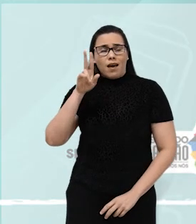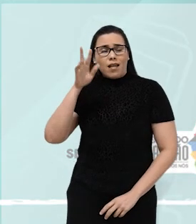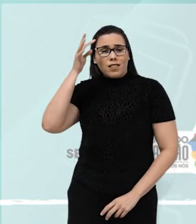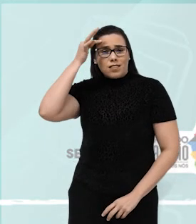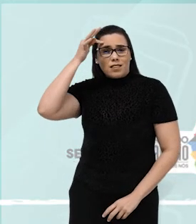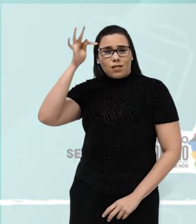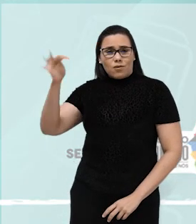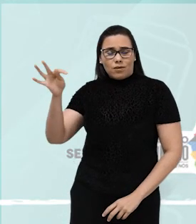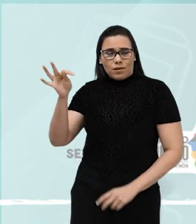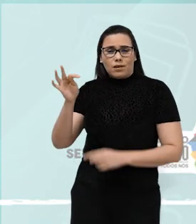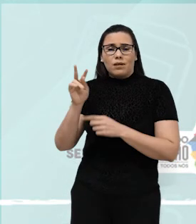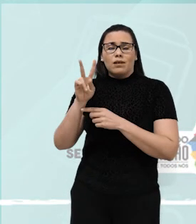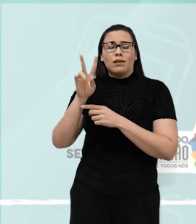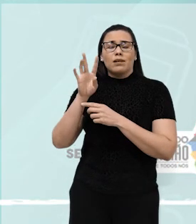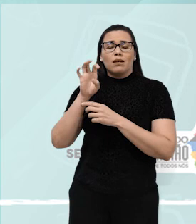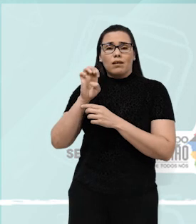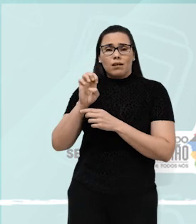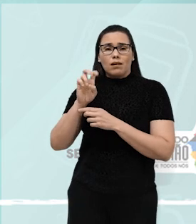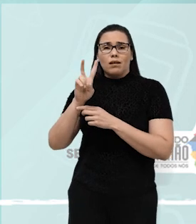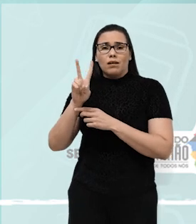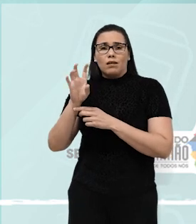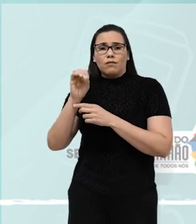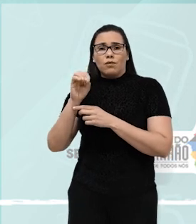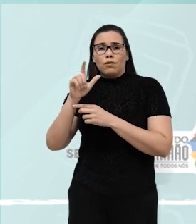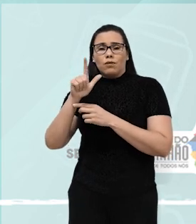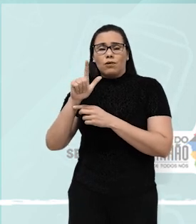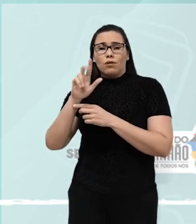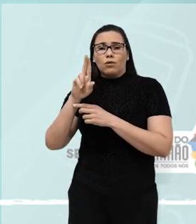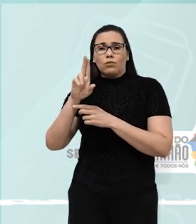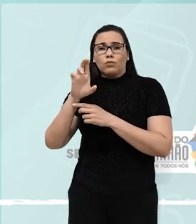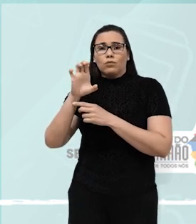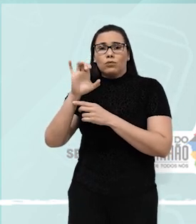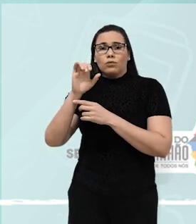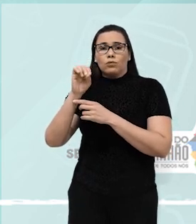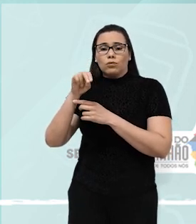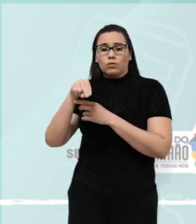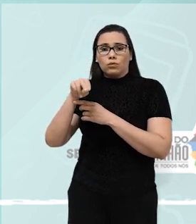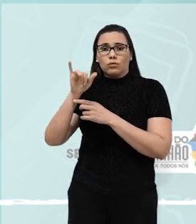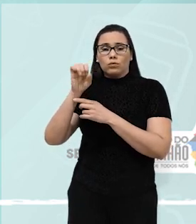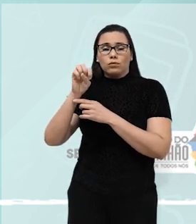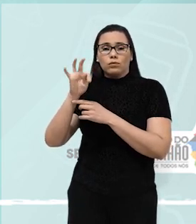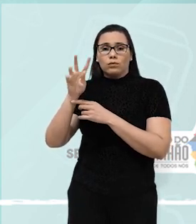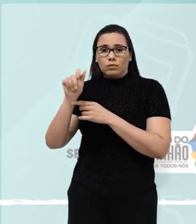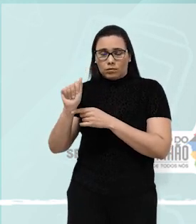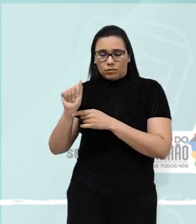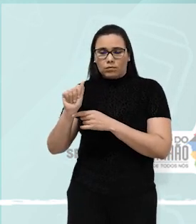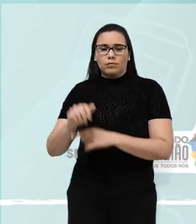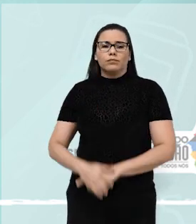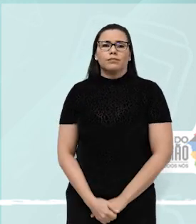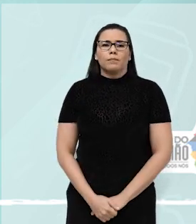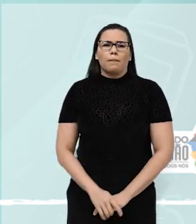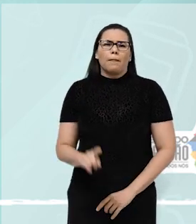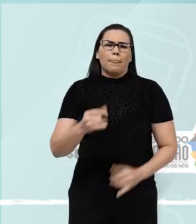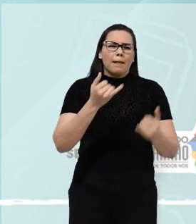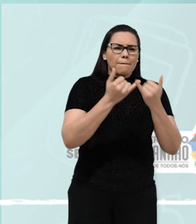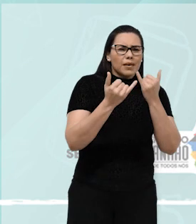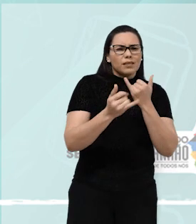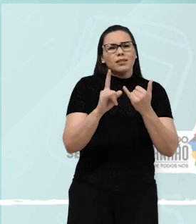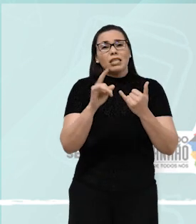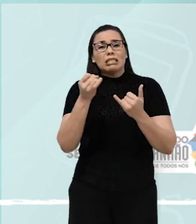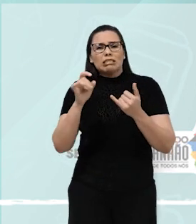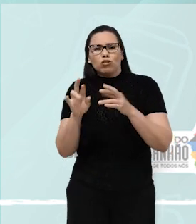teoria evolucionista, né? As semelhanças e diferenças entre os seres vivos, elas resultam da sua